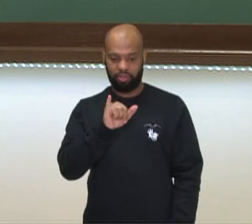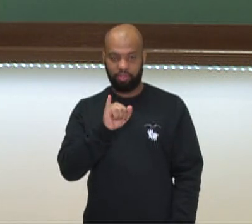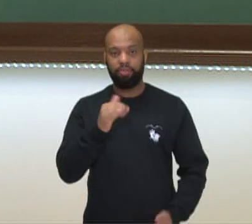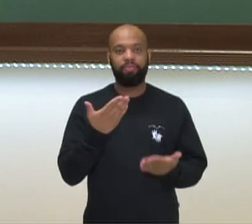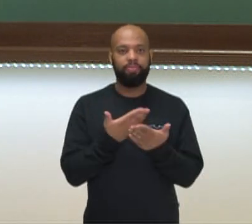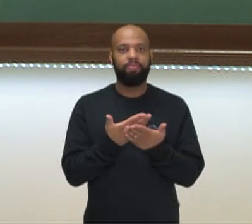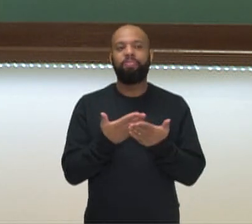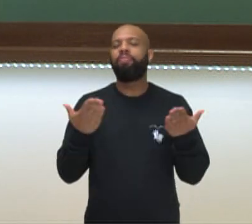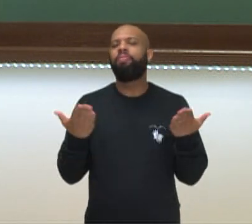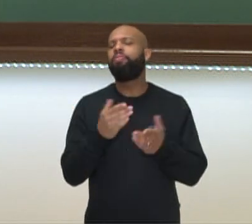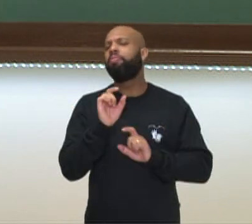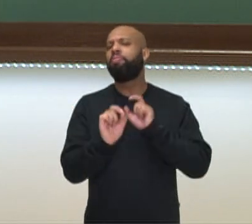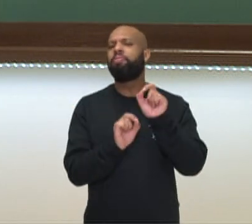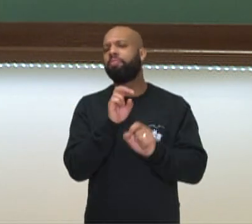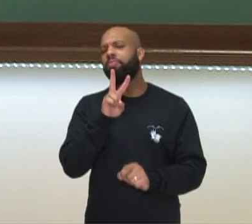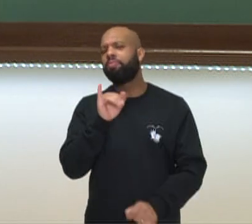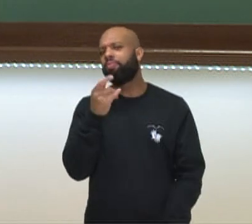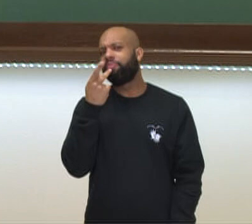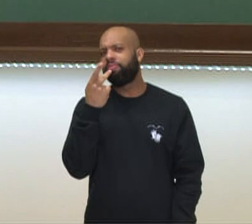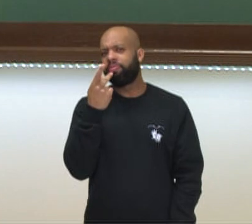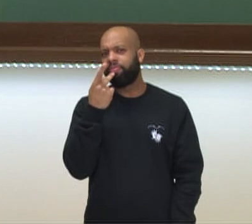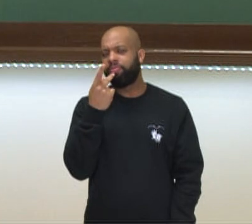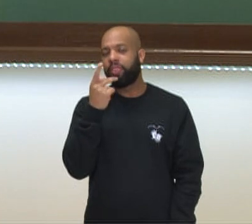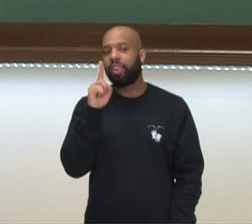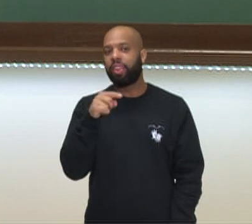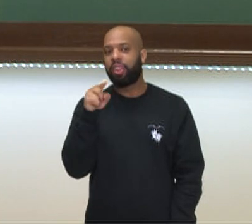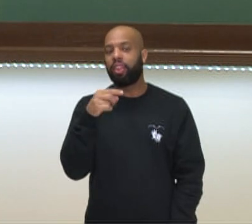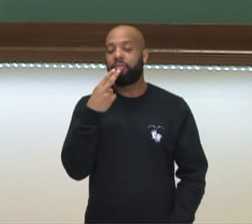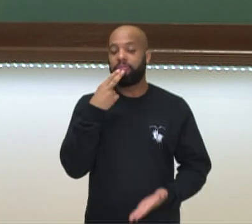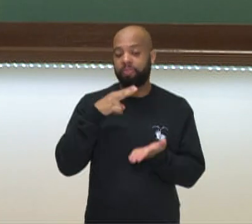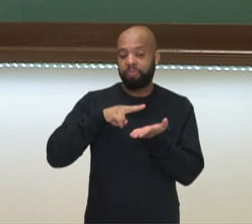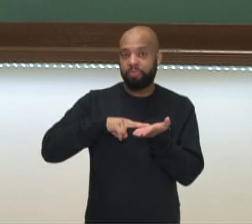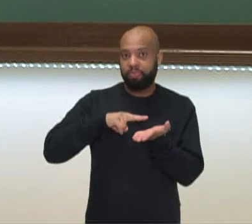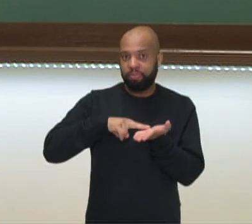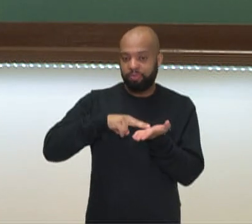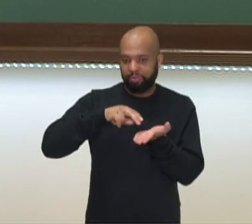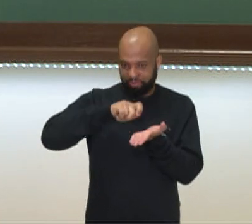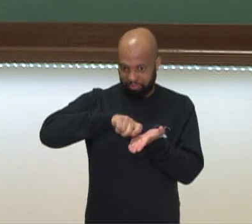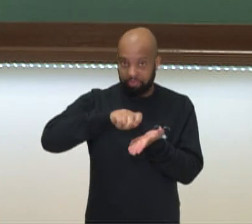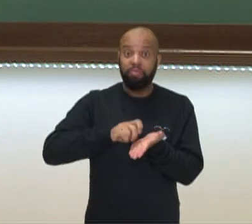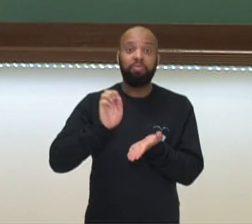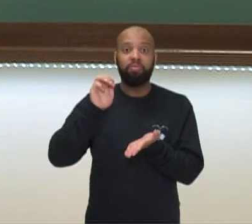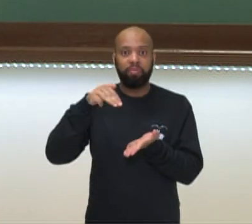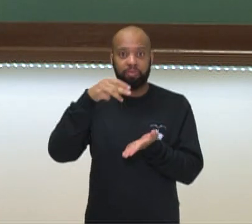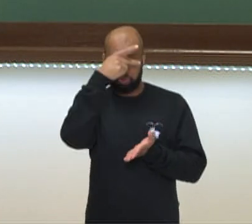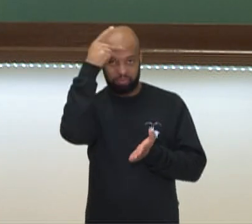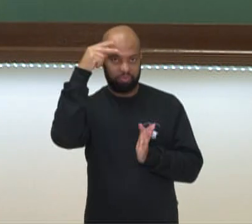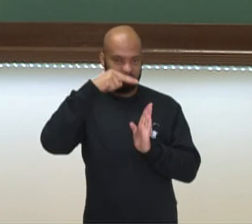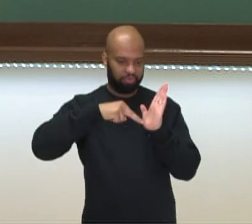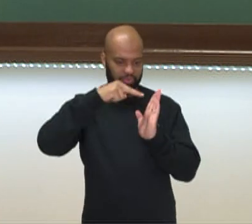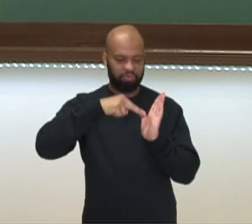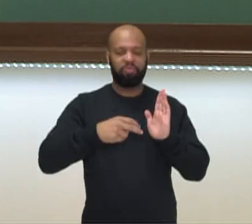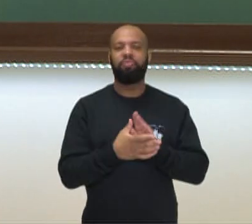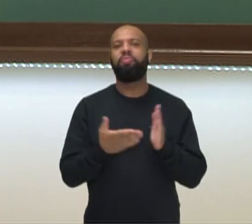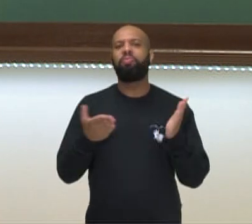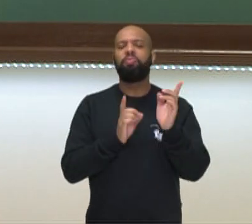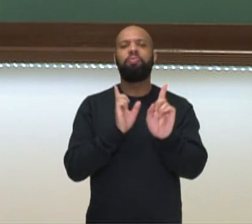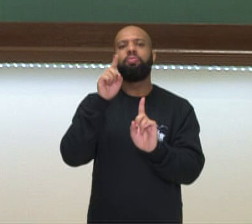nesta aula de hoje vamos falar de carta do leitor. Então, vamos aos objetivos da aula de hoje?